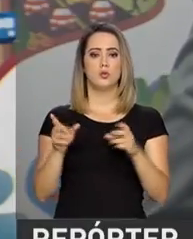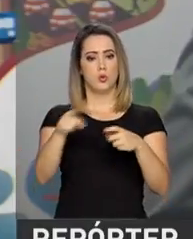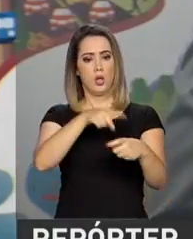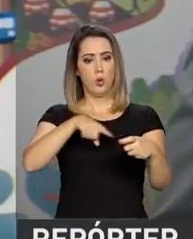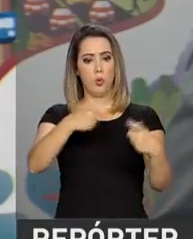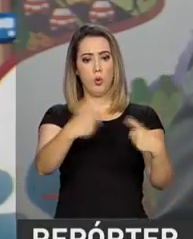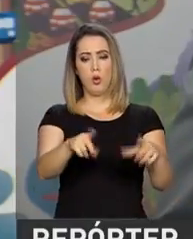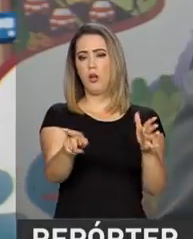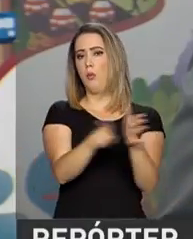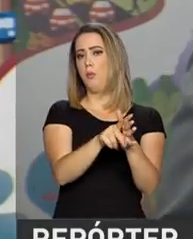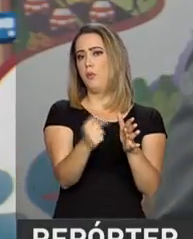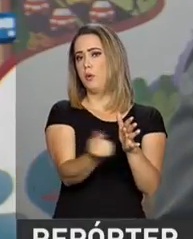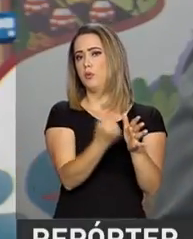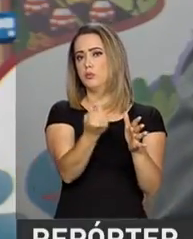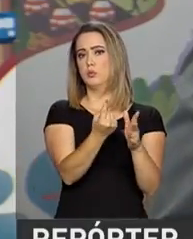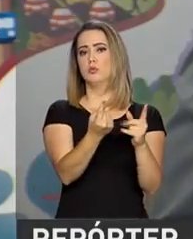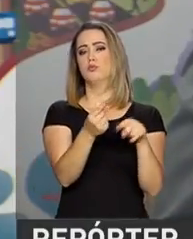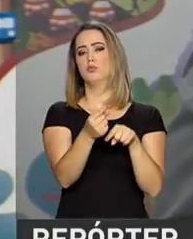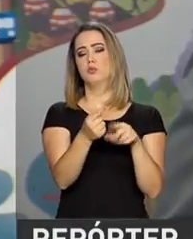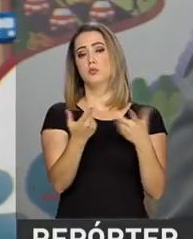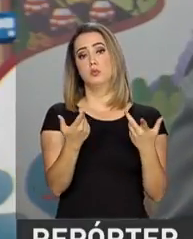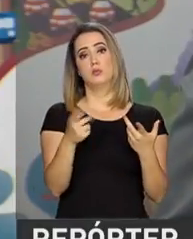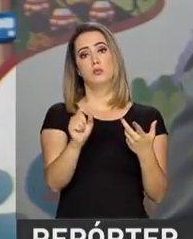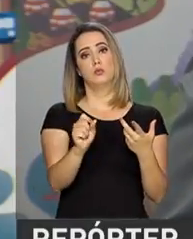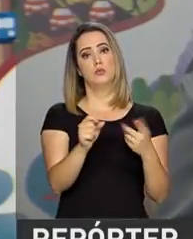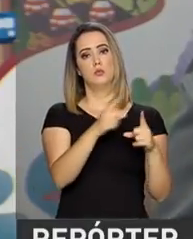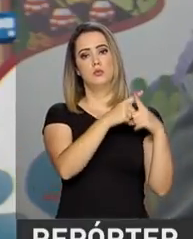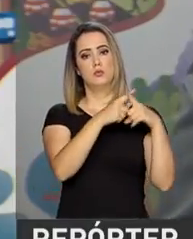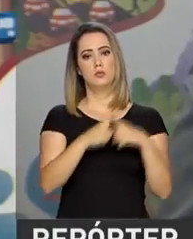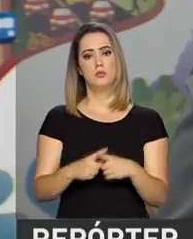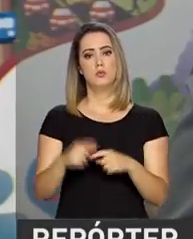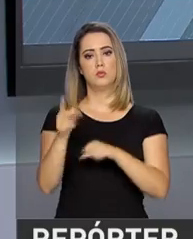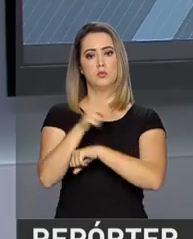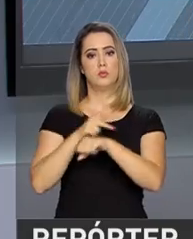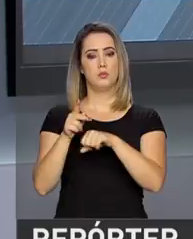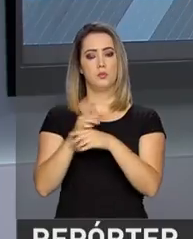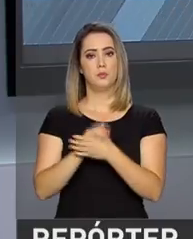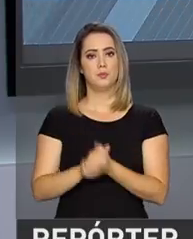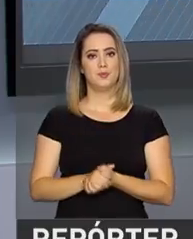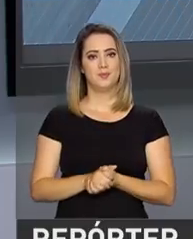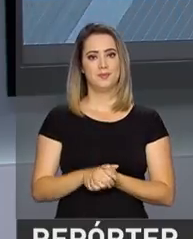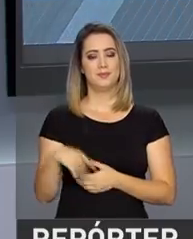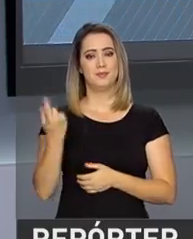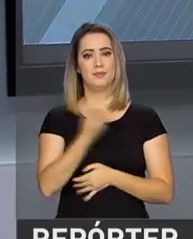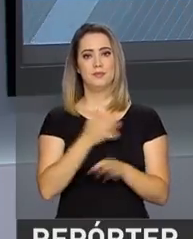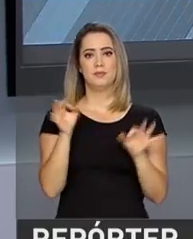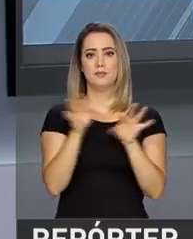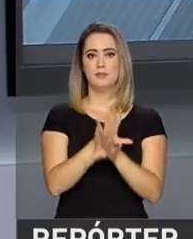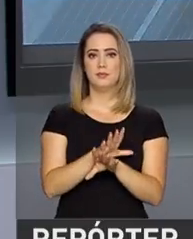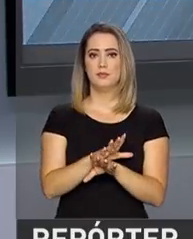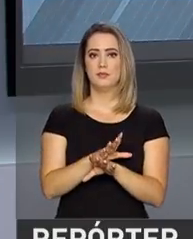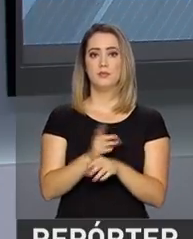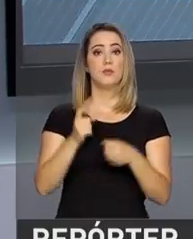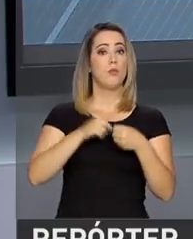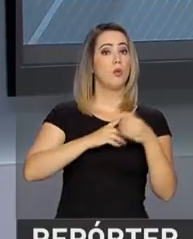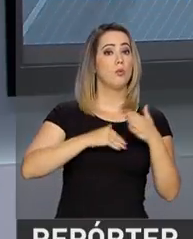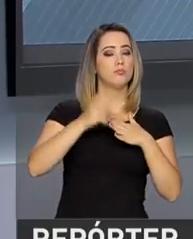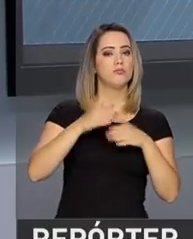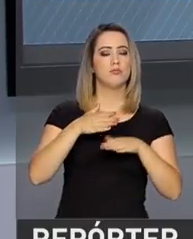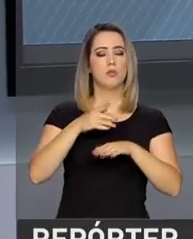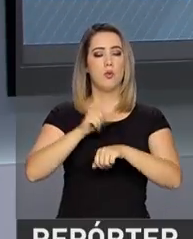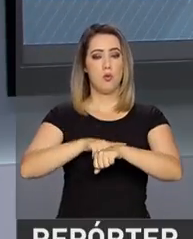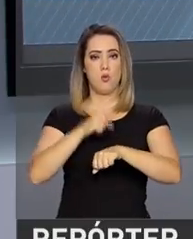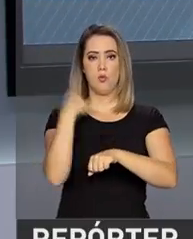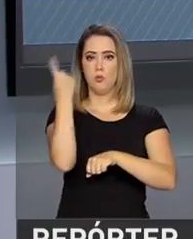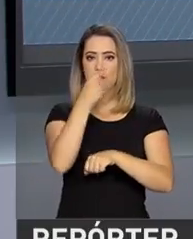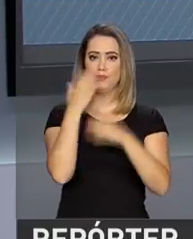estrutura, uma melhor estrutura do esporte de competição do país. E nós ficamos por aqui. Voltamos em uma hora